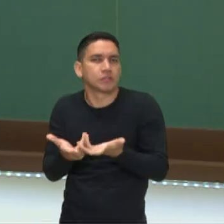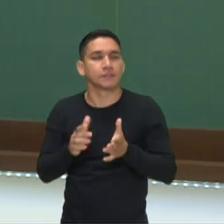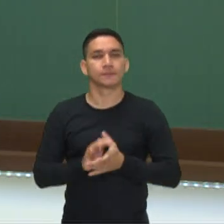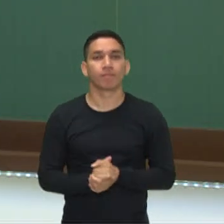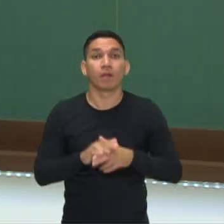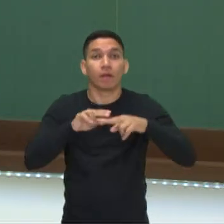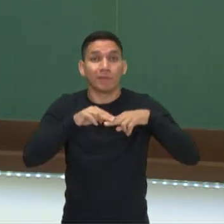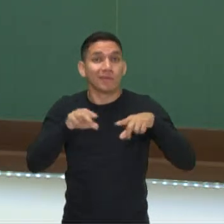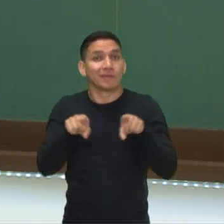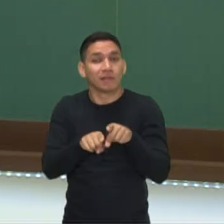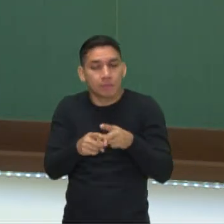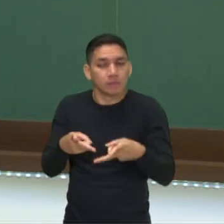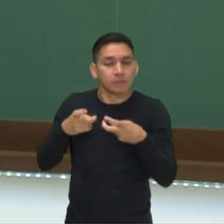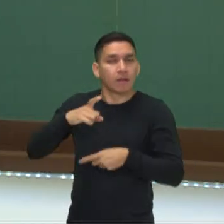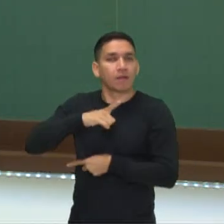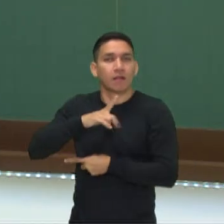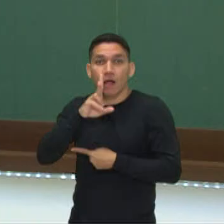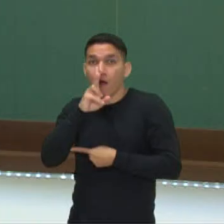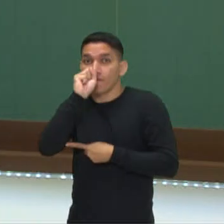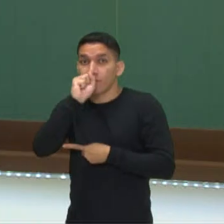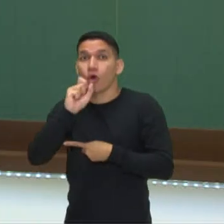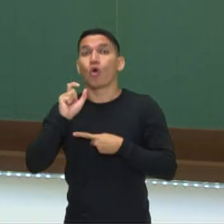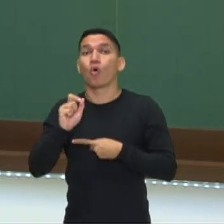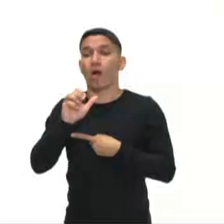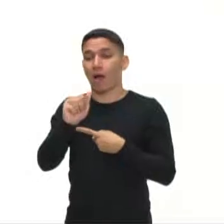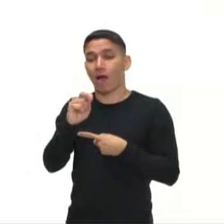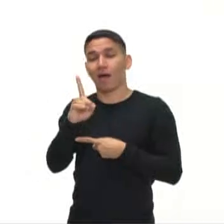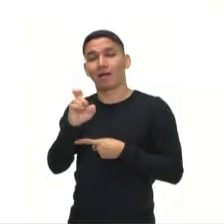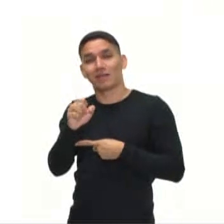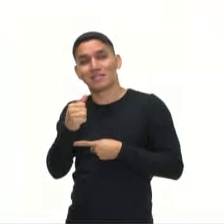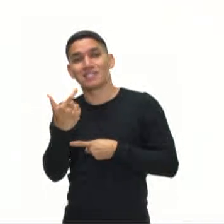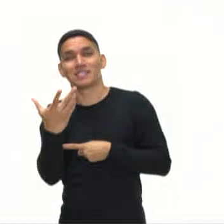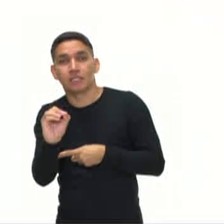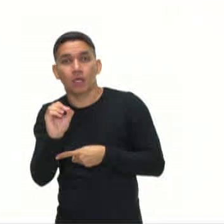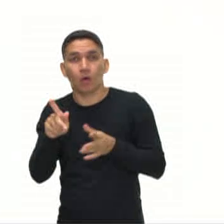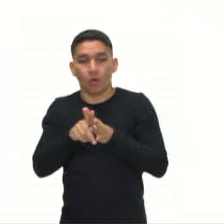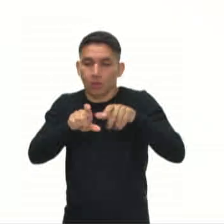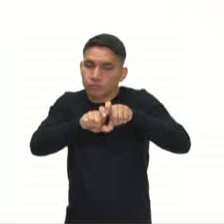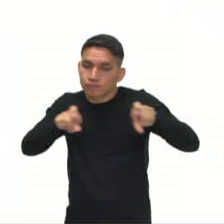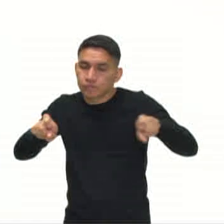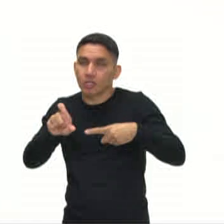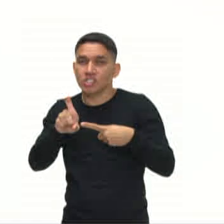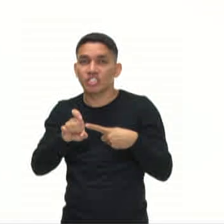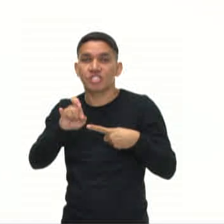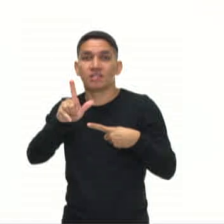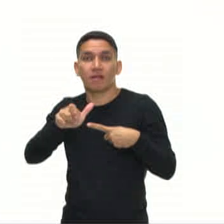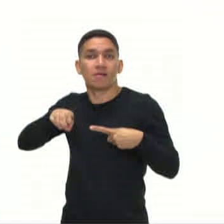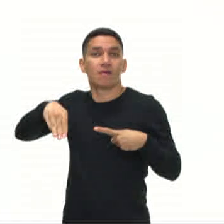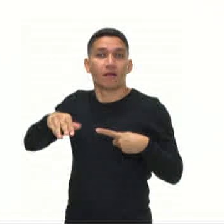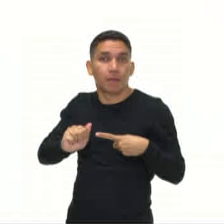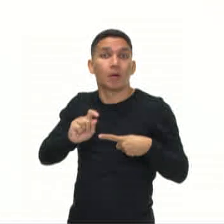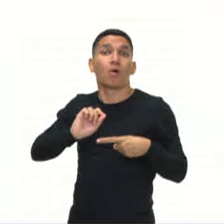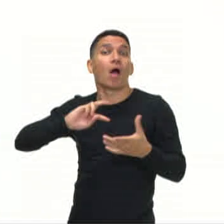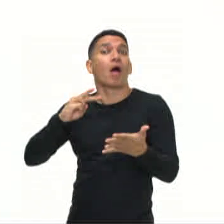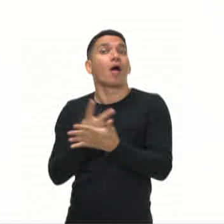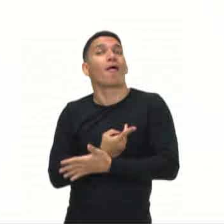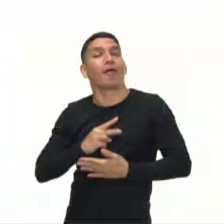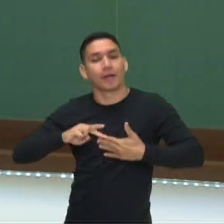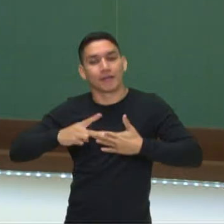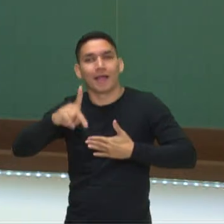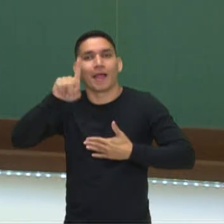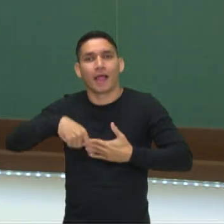E elas também têm uma força de adesão com o vaso xilêmico. E isso faz com que ocorra, então,